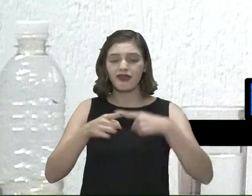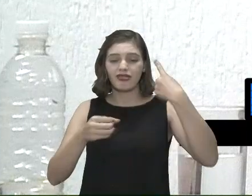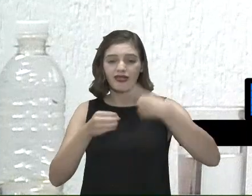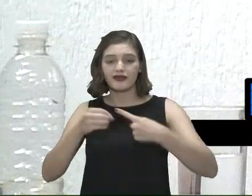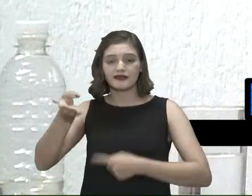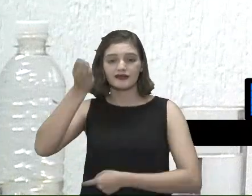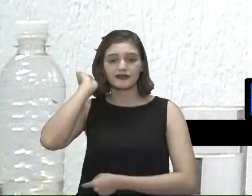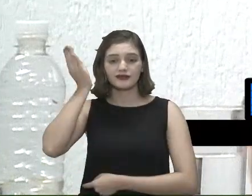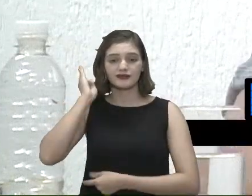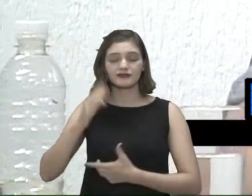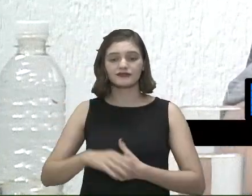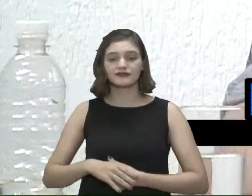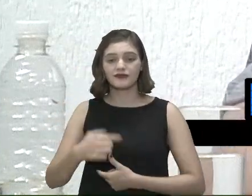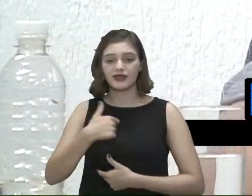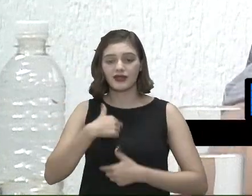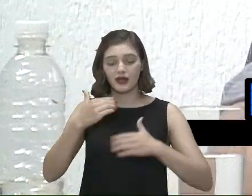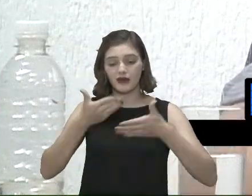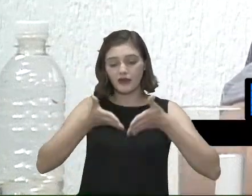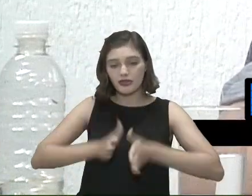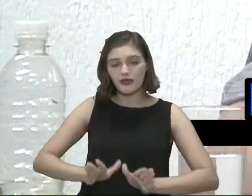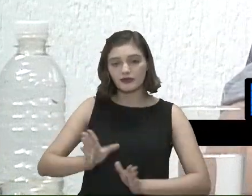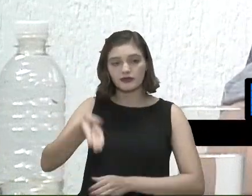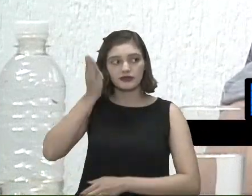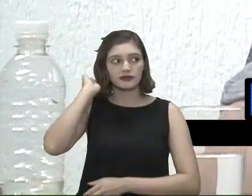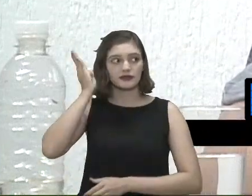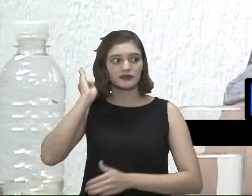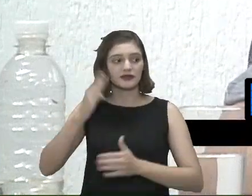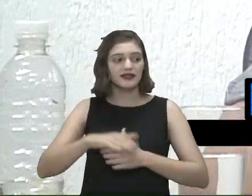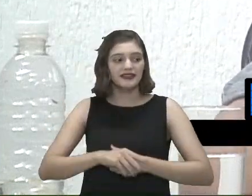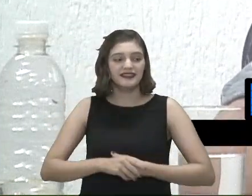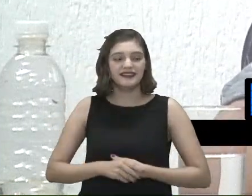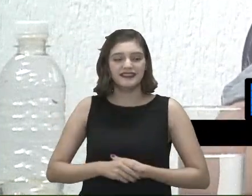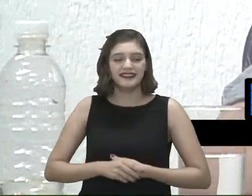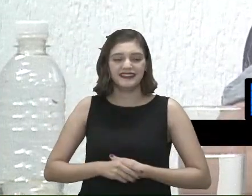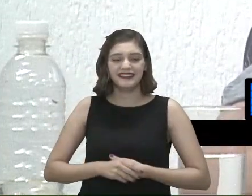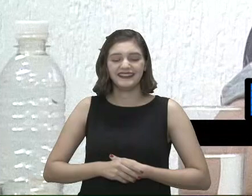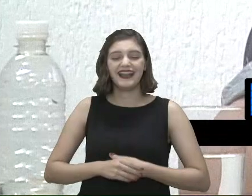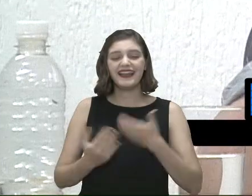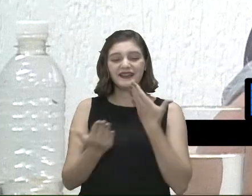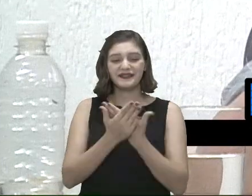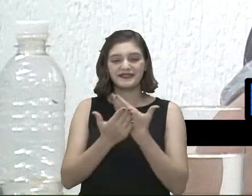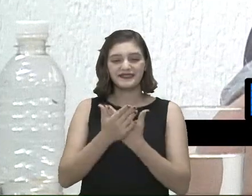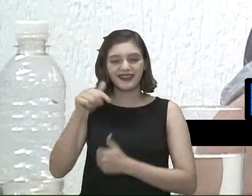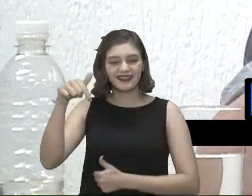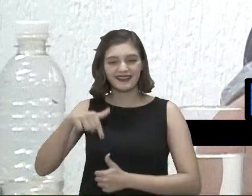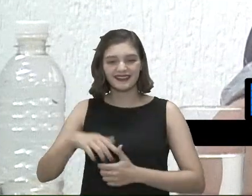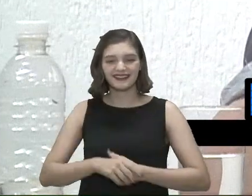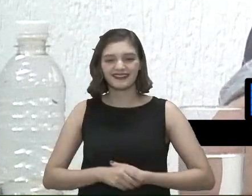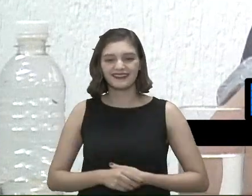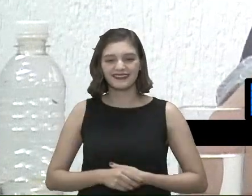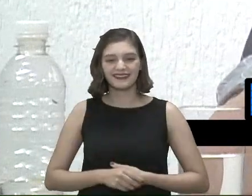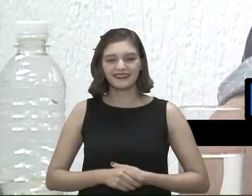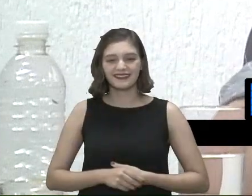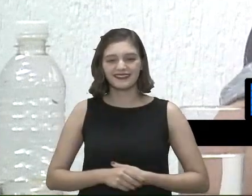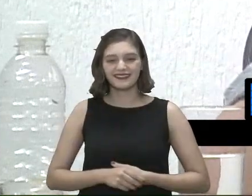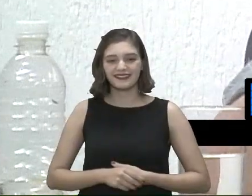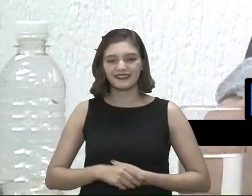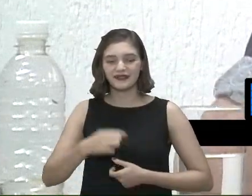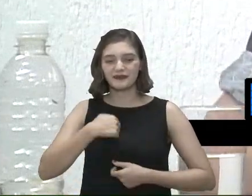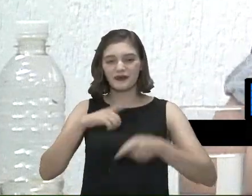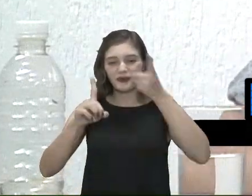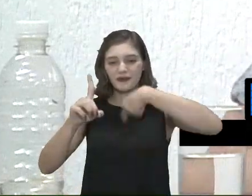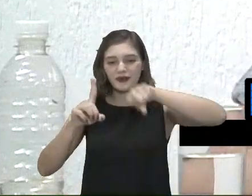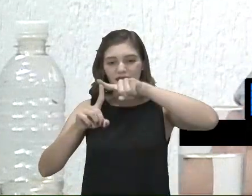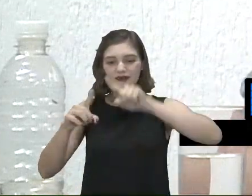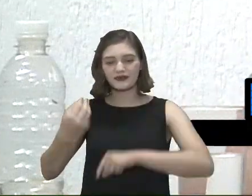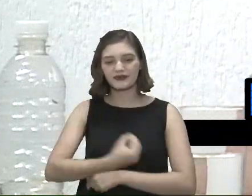Taubaté. Eu sou nascida em Taubaté, eu sou filha dessa cidade. Eu estudei aqui e o meu objetivo de